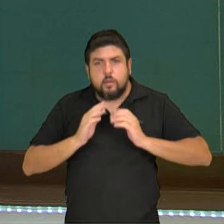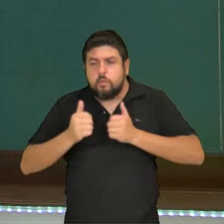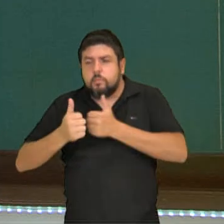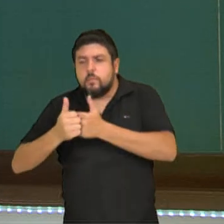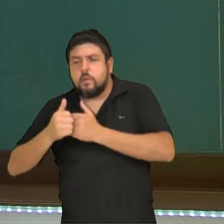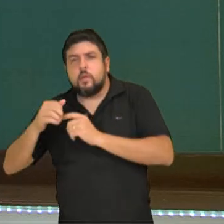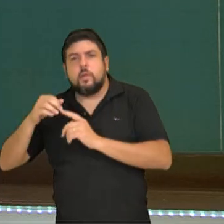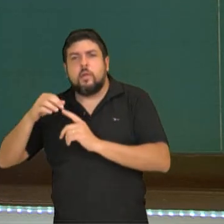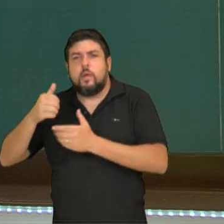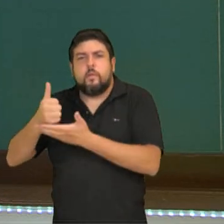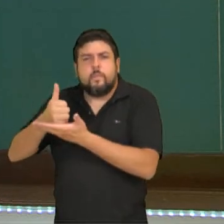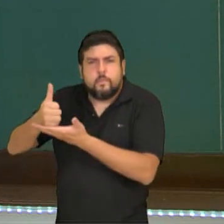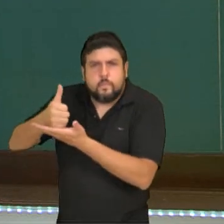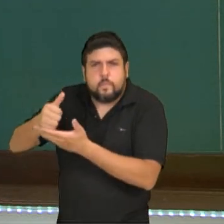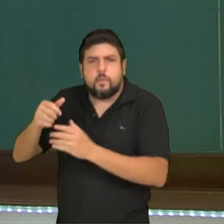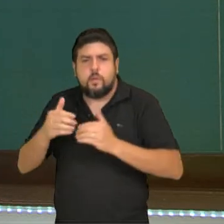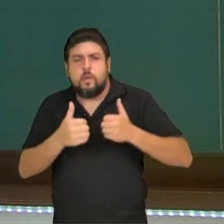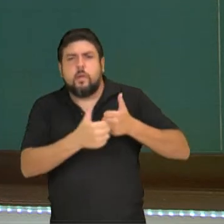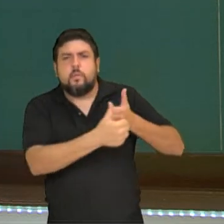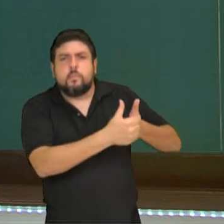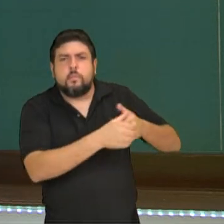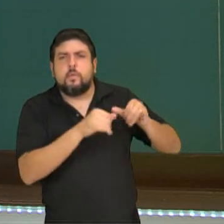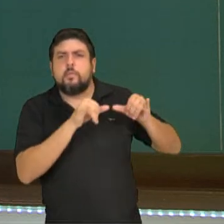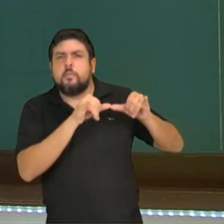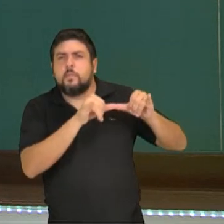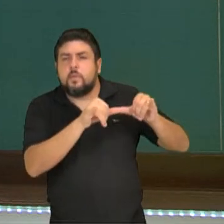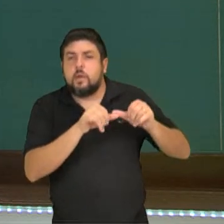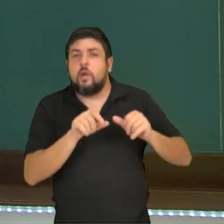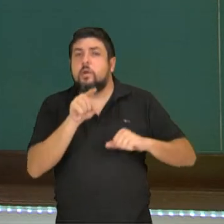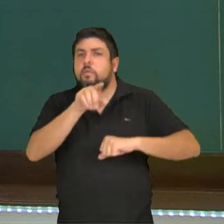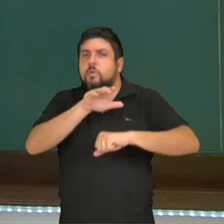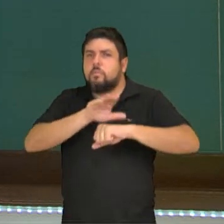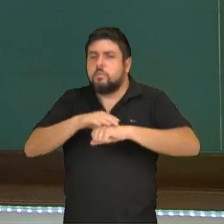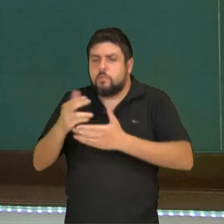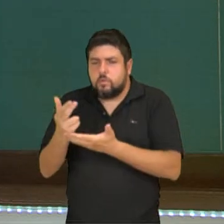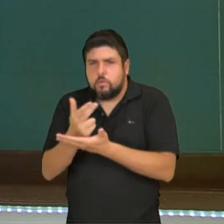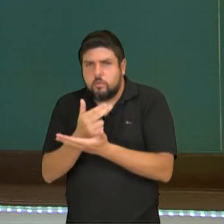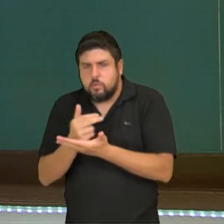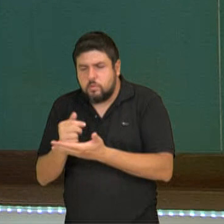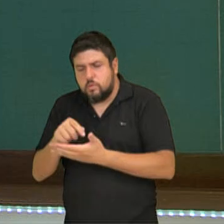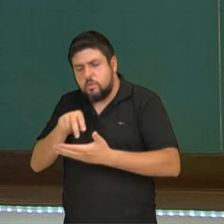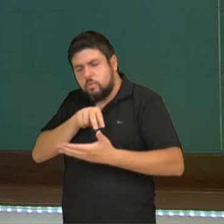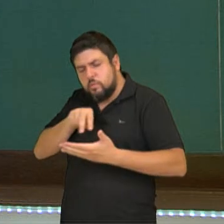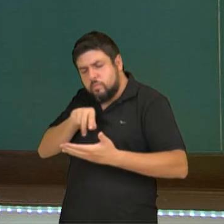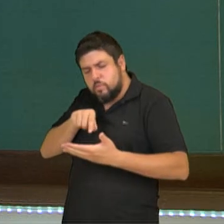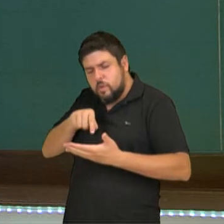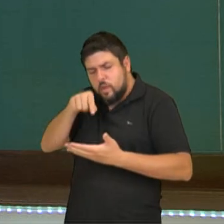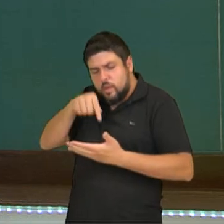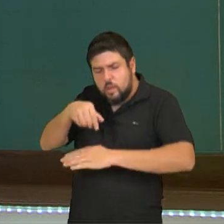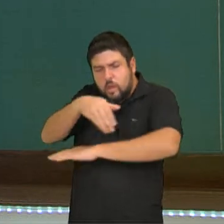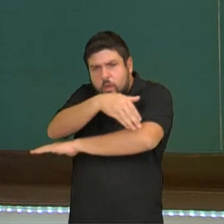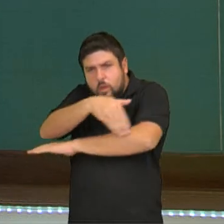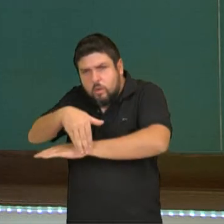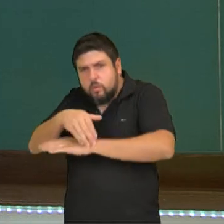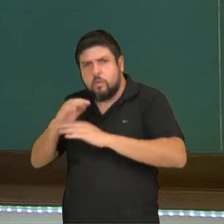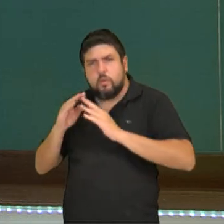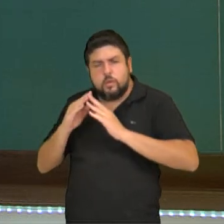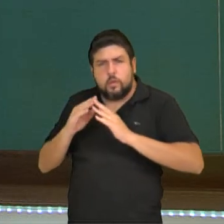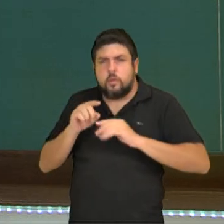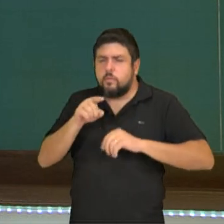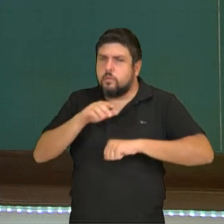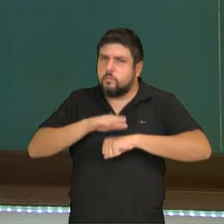em volta e próximo da sua residência, você vai colocar no teu mapa, que na verdade vai ser um croquis. Então, trabalhem